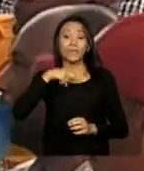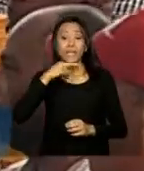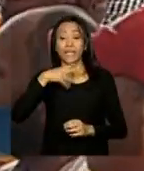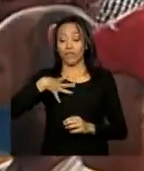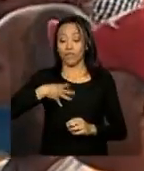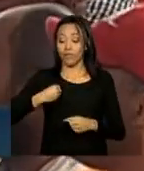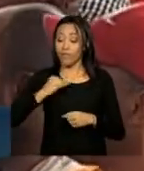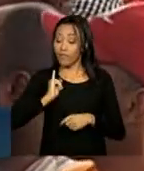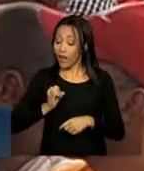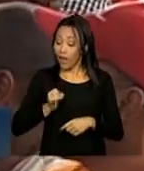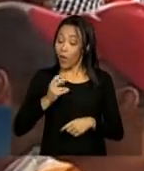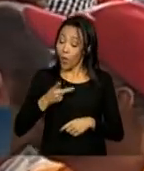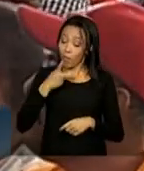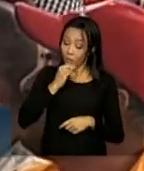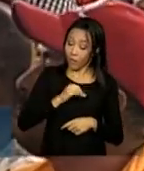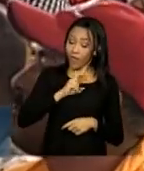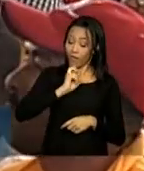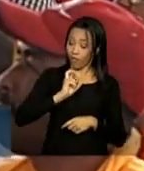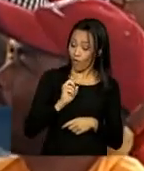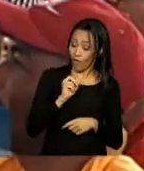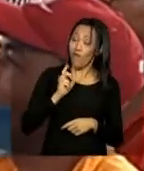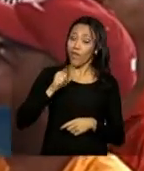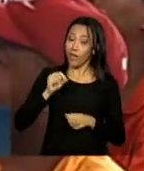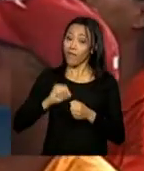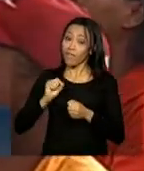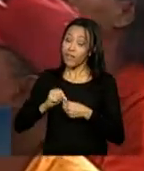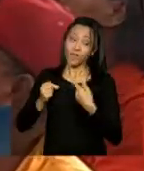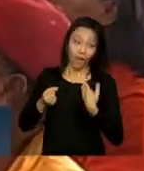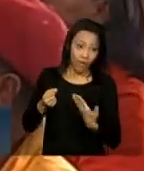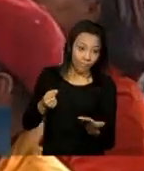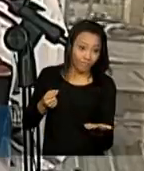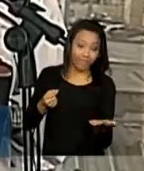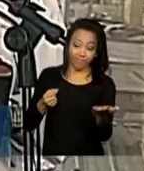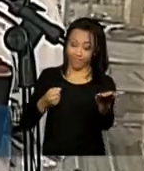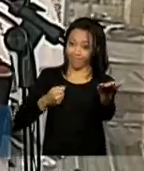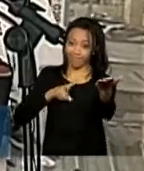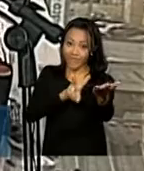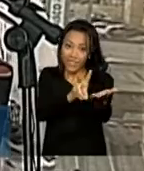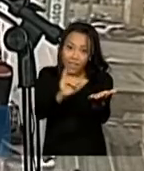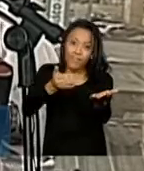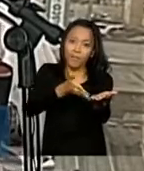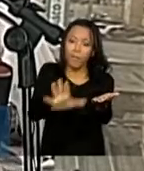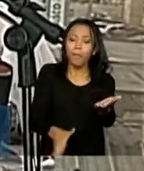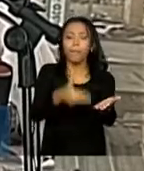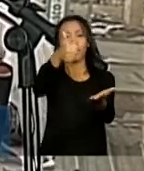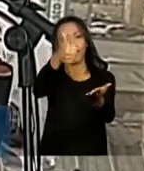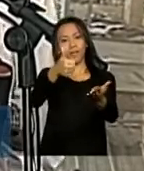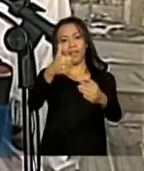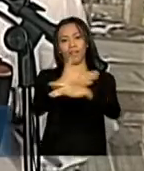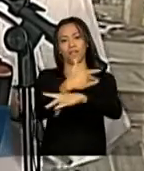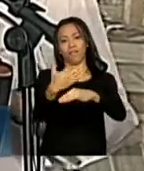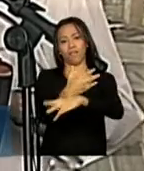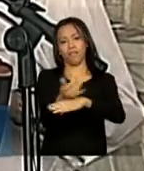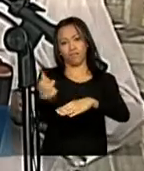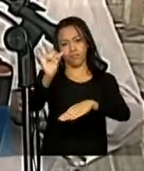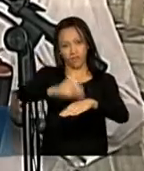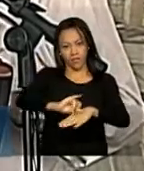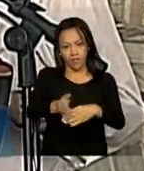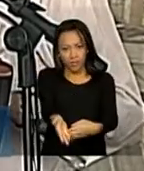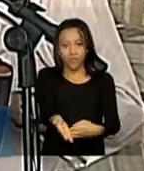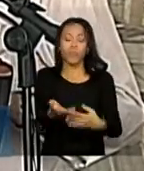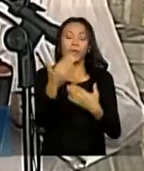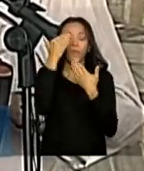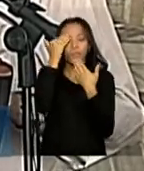ó, papai, vovô, foi quem fez e trabalhou por essa obra para melhorar a cidade de Salvador. Presidenta